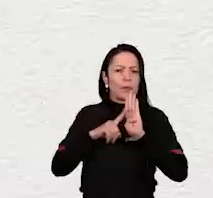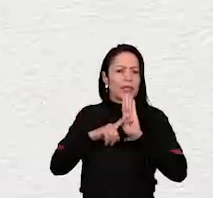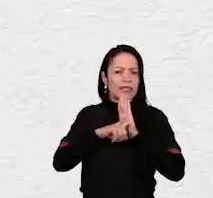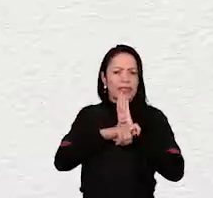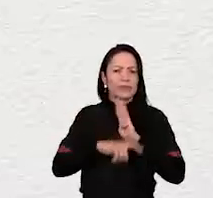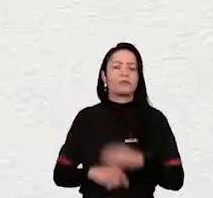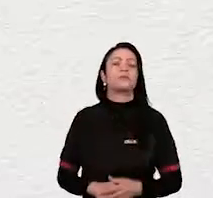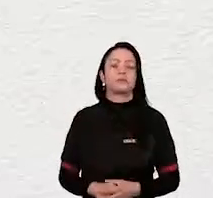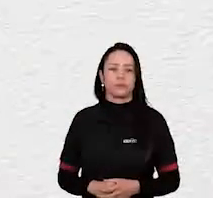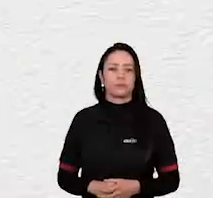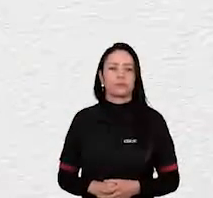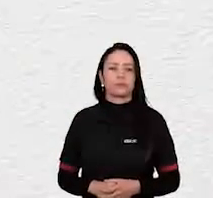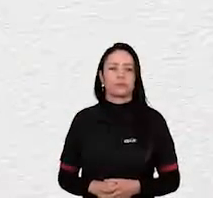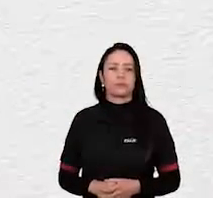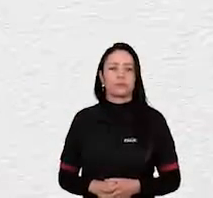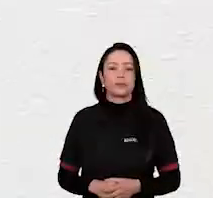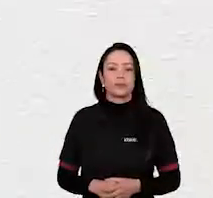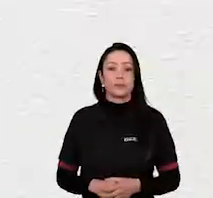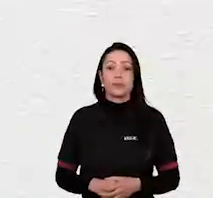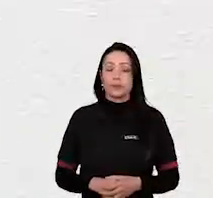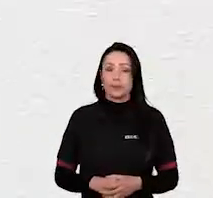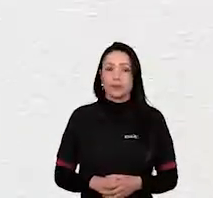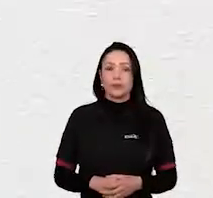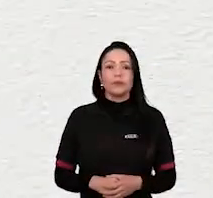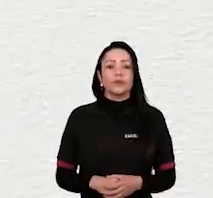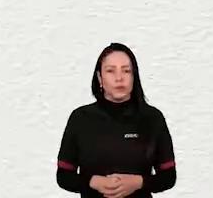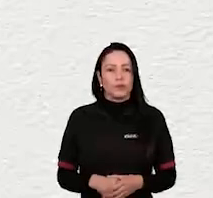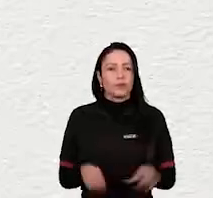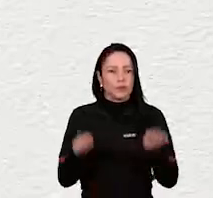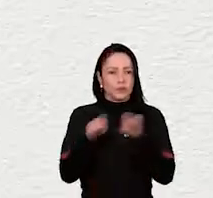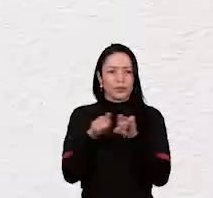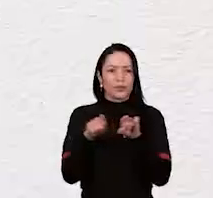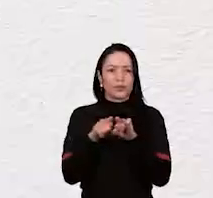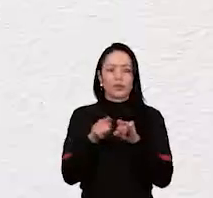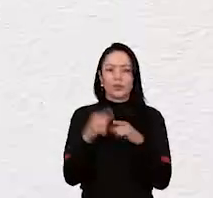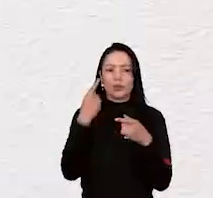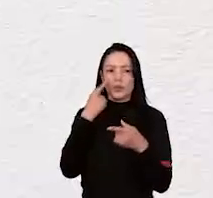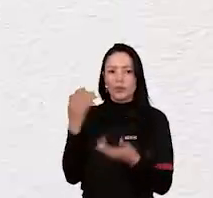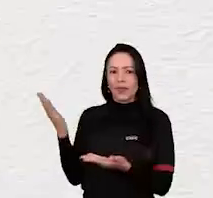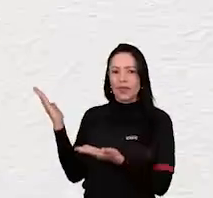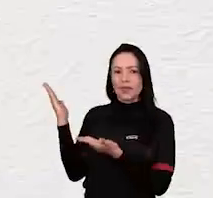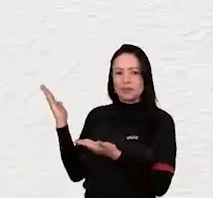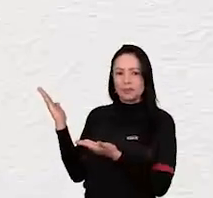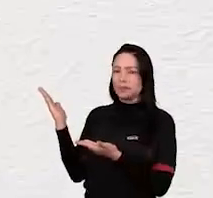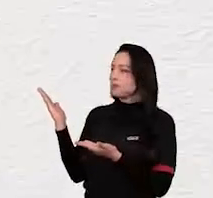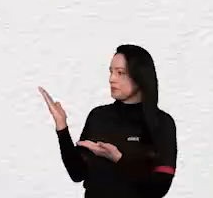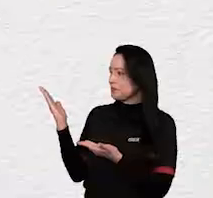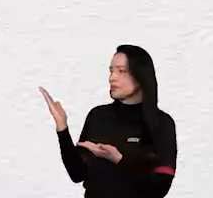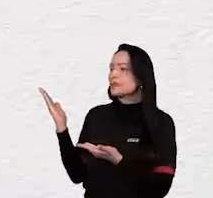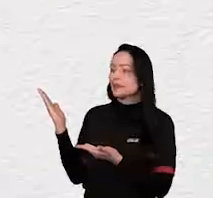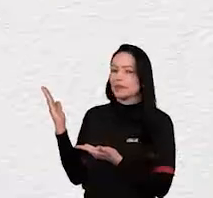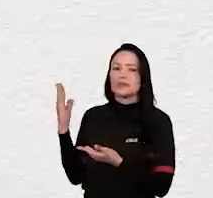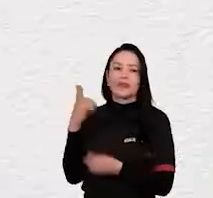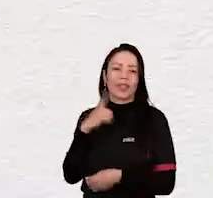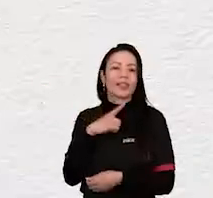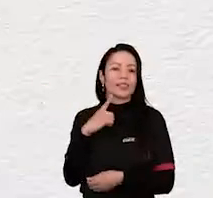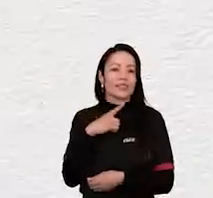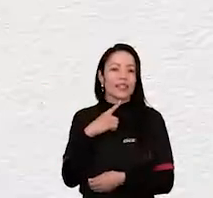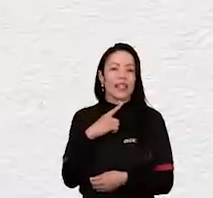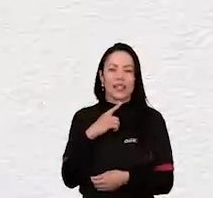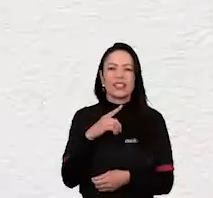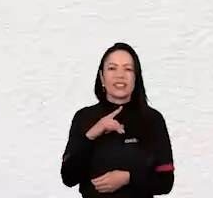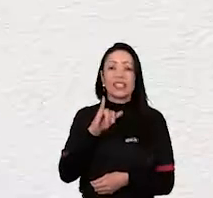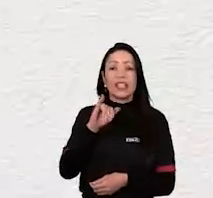tipo de bactéria pelo formato. Ainda, quando a gente depara com esse tipo de citologia, que já tem célula